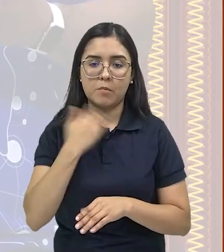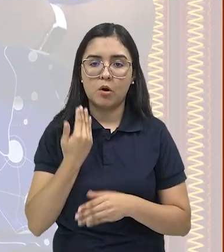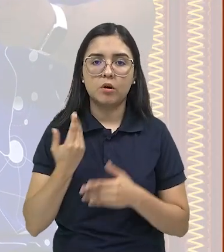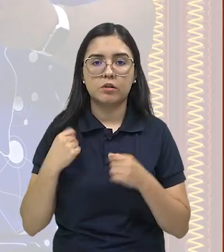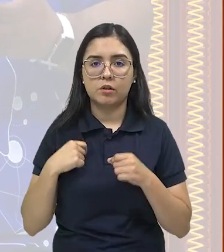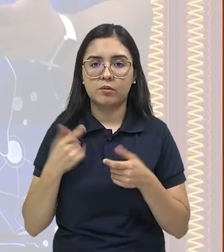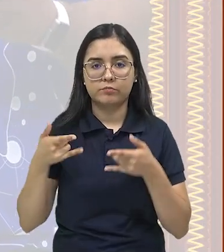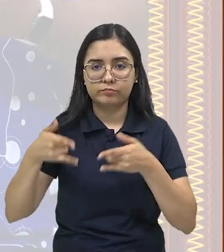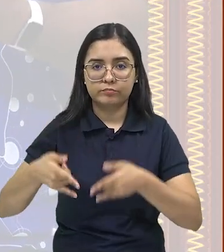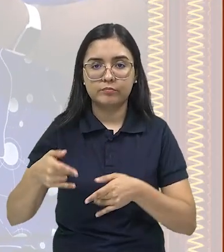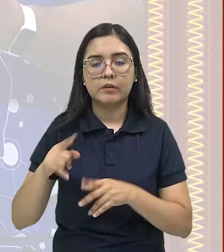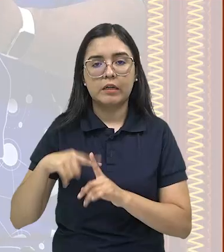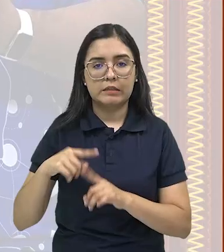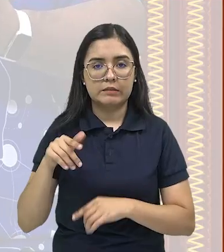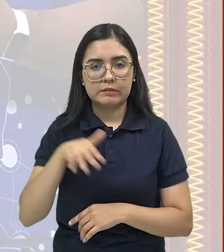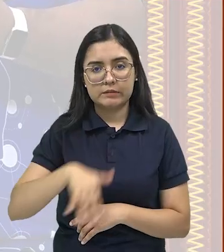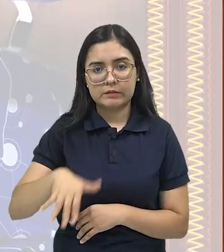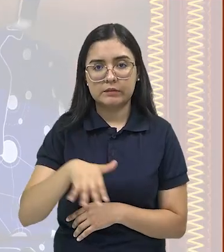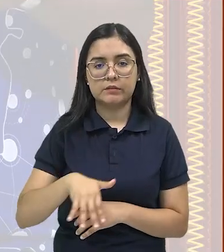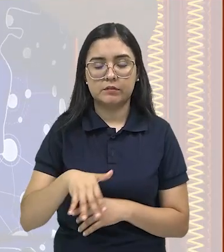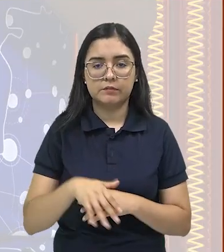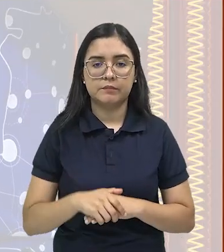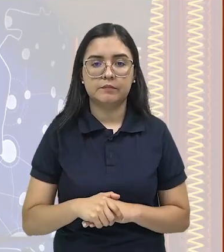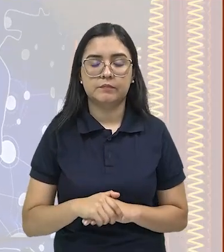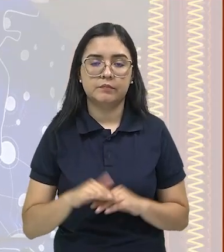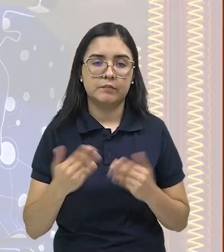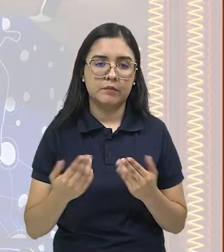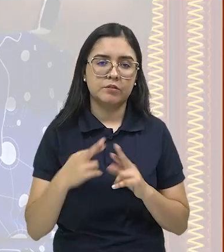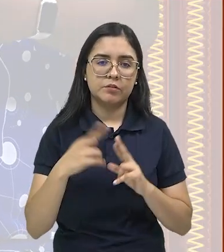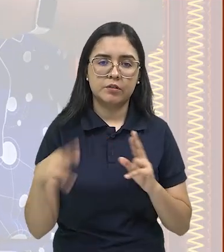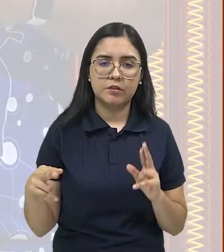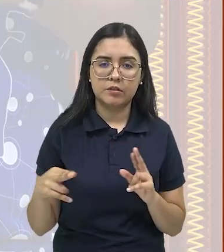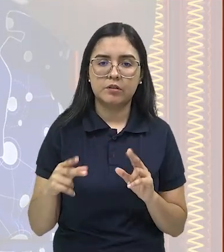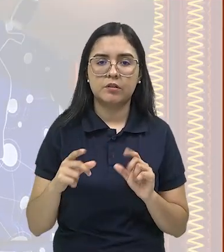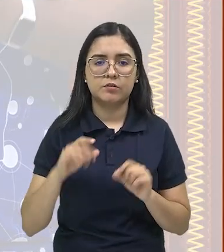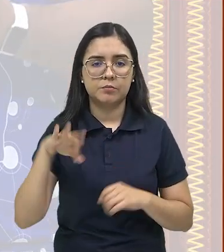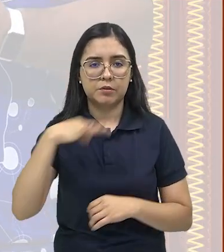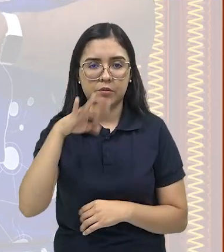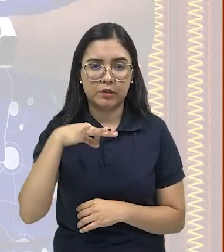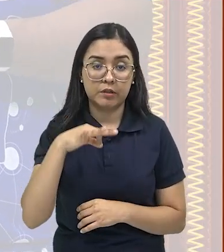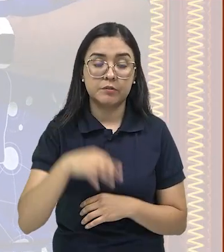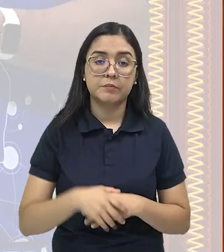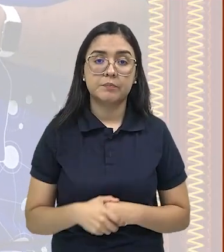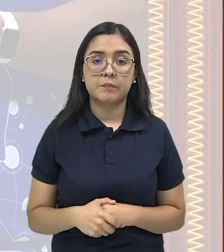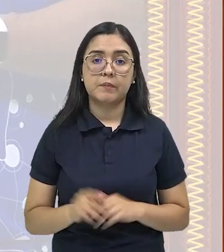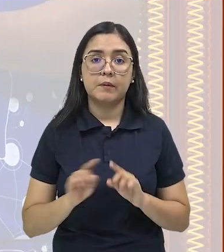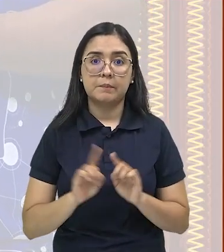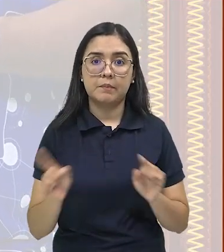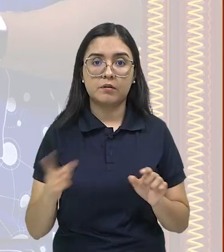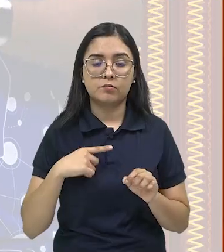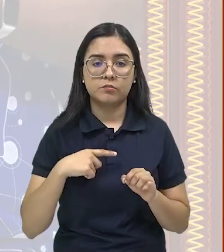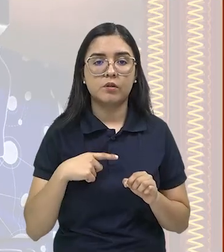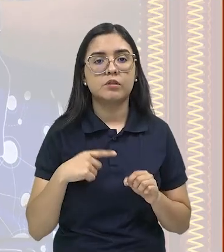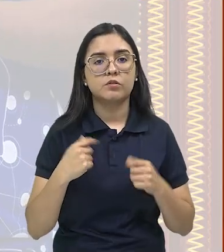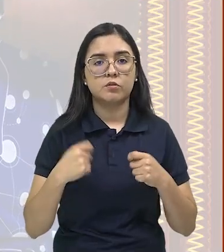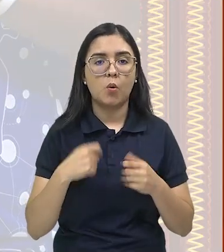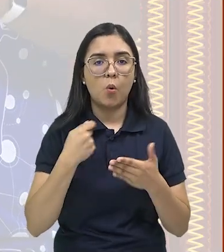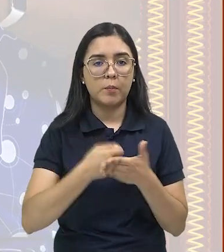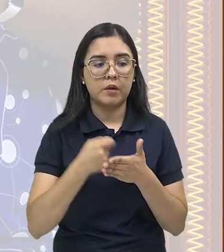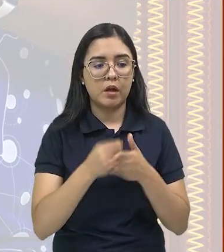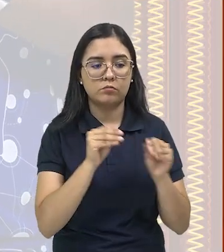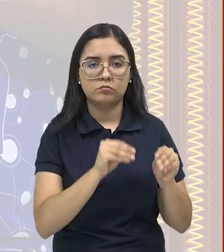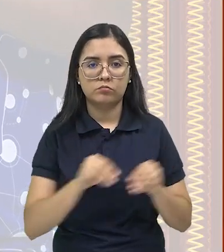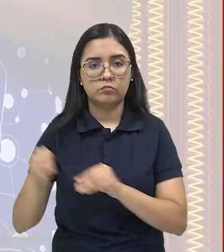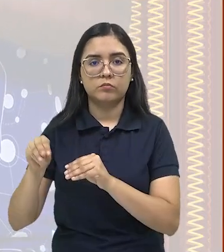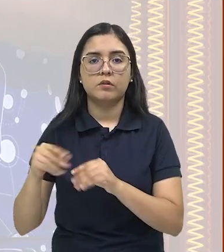conexão com a terra e com seus ancestrais por questão de religião, de espiritualidade. E quando eles saem dessas terras, são obrigados a